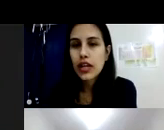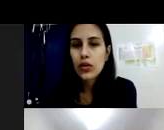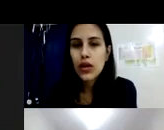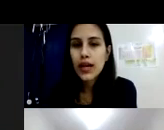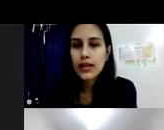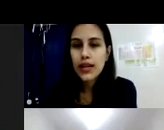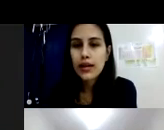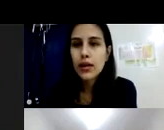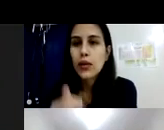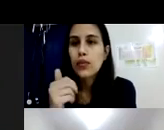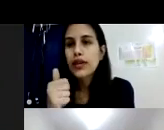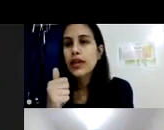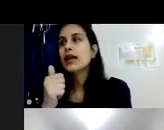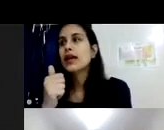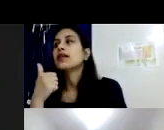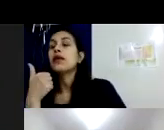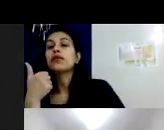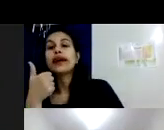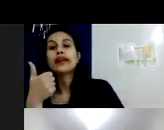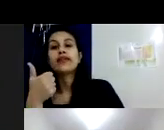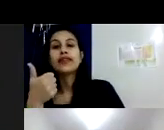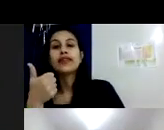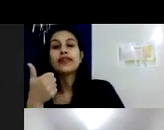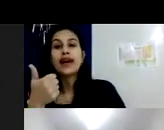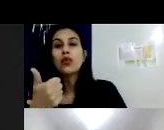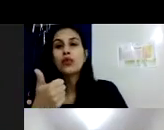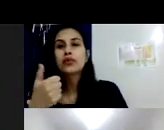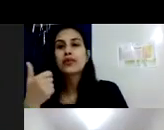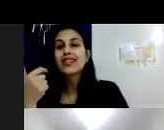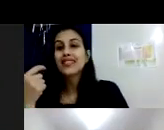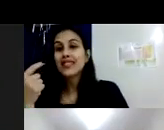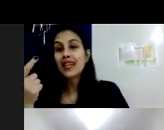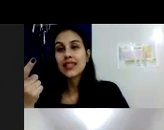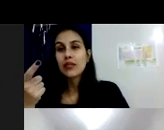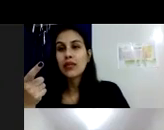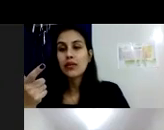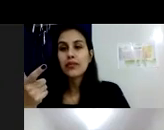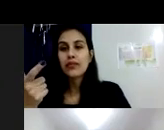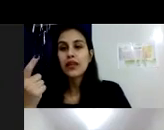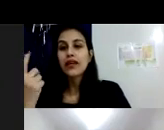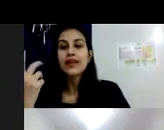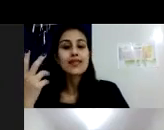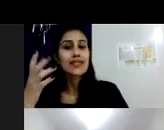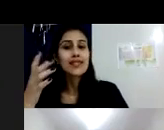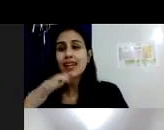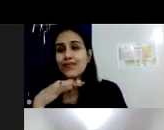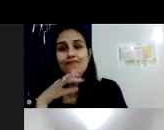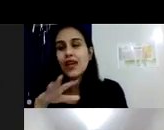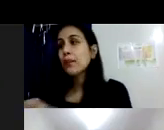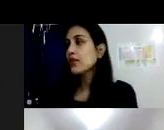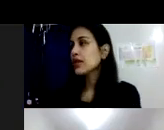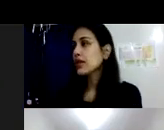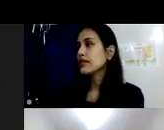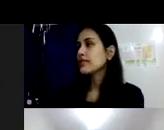gente tem que colocar, tá? Por quê? É um lugar que vai estar úmido, tem sabão. Então, assim,